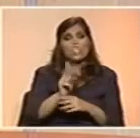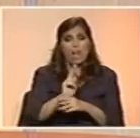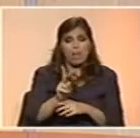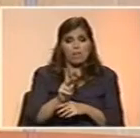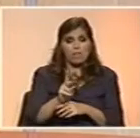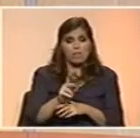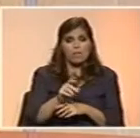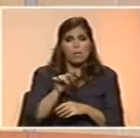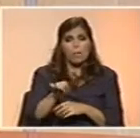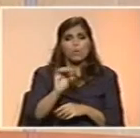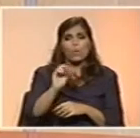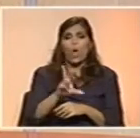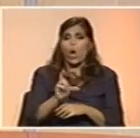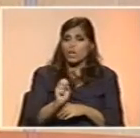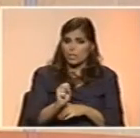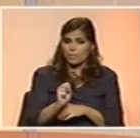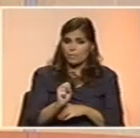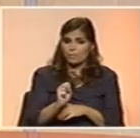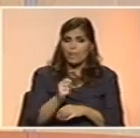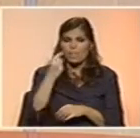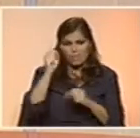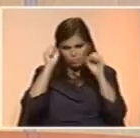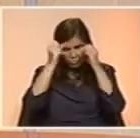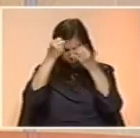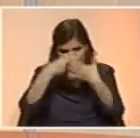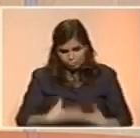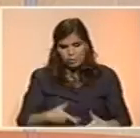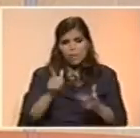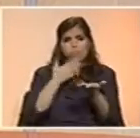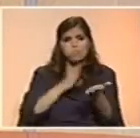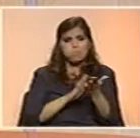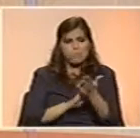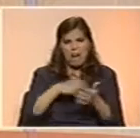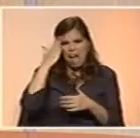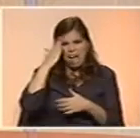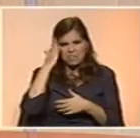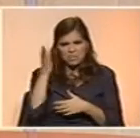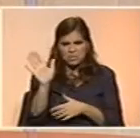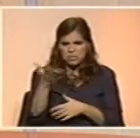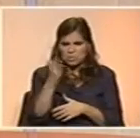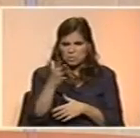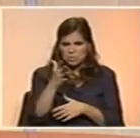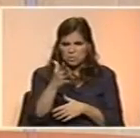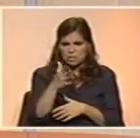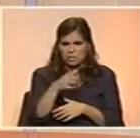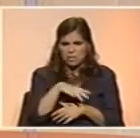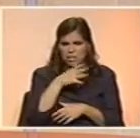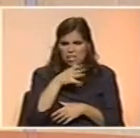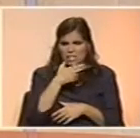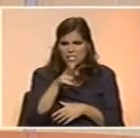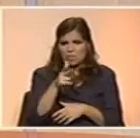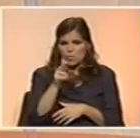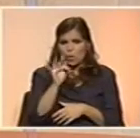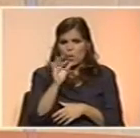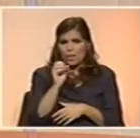que é centrovegetariano.org. Tem lá uma listagem nos restaurantes, penso que são cerca de, já agora posso ver aqui o número,